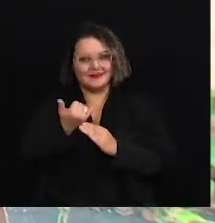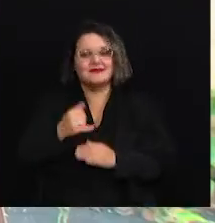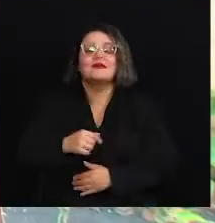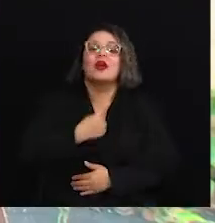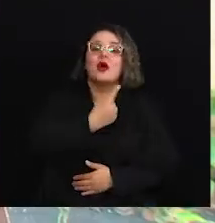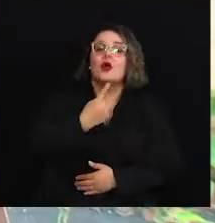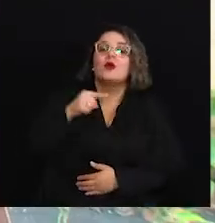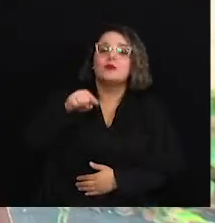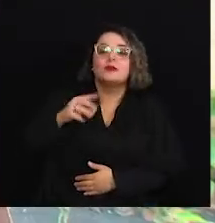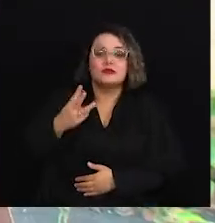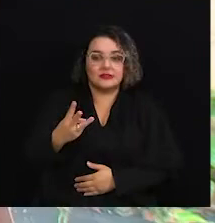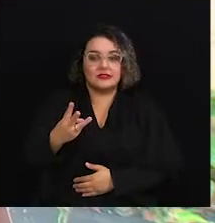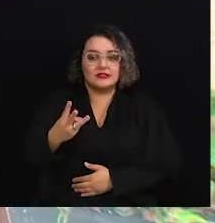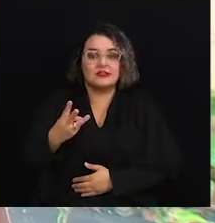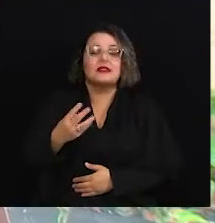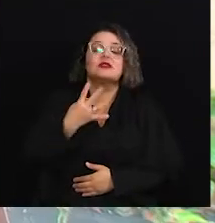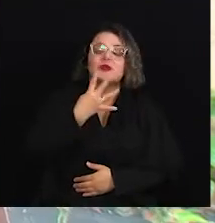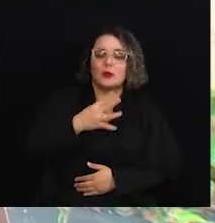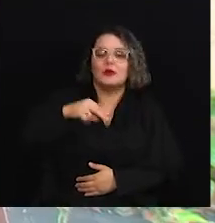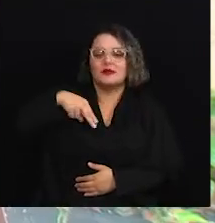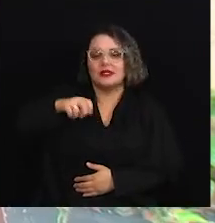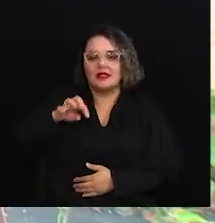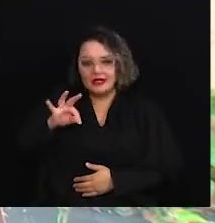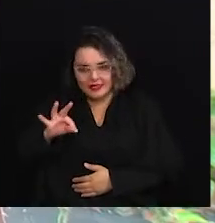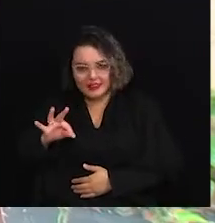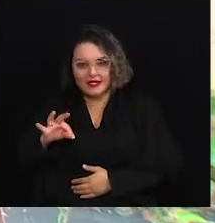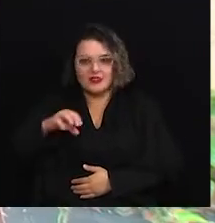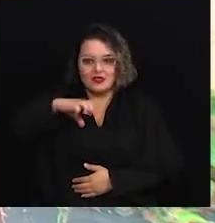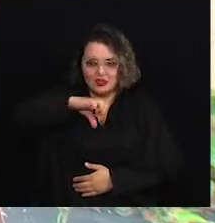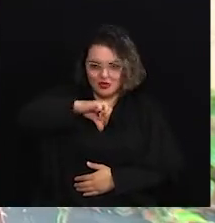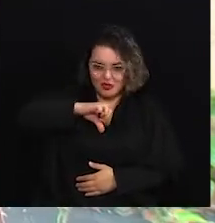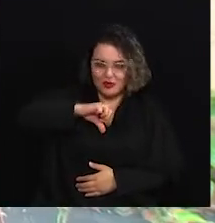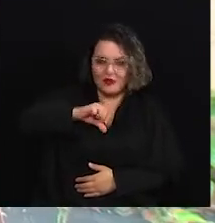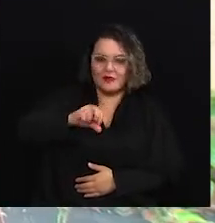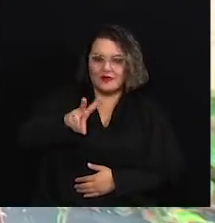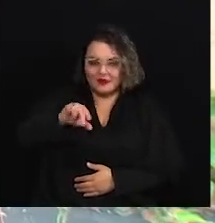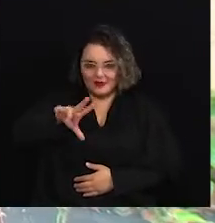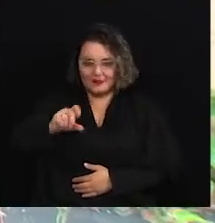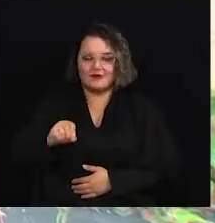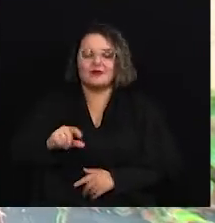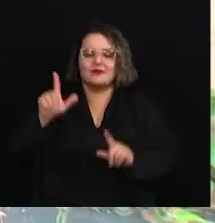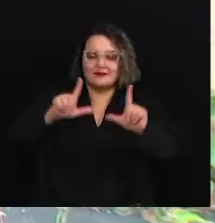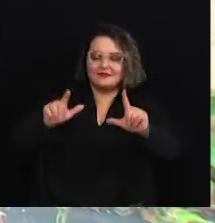canais 11.3, 4 da NET, 9 da Vivo Fibra